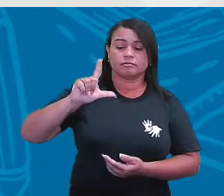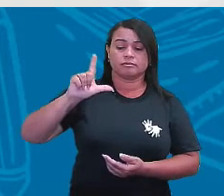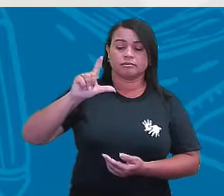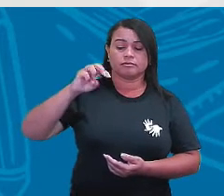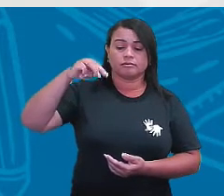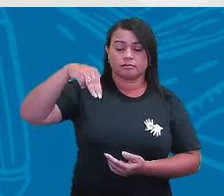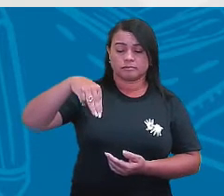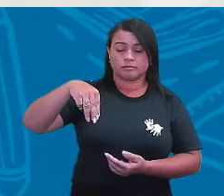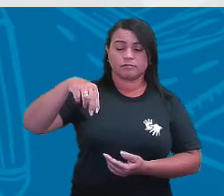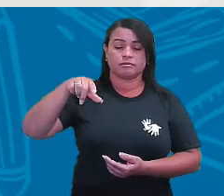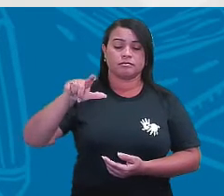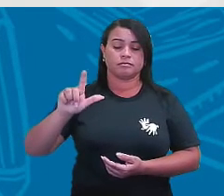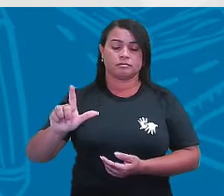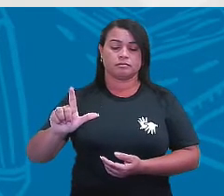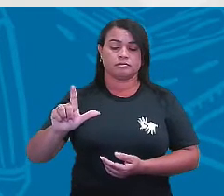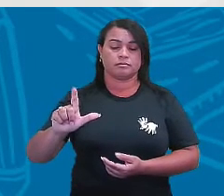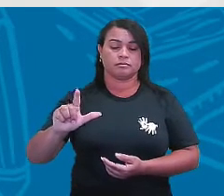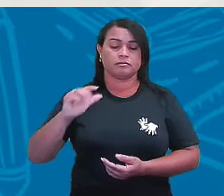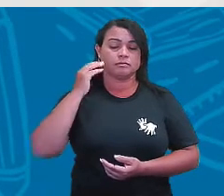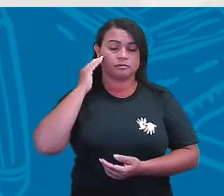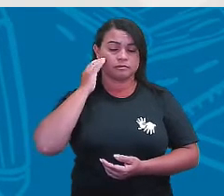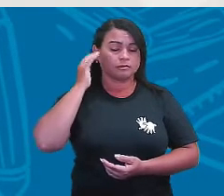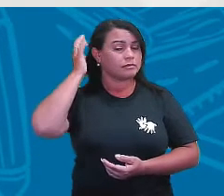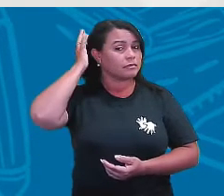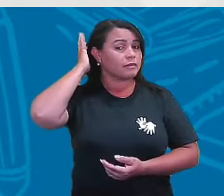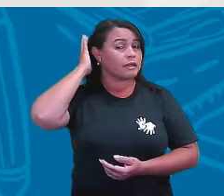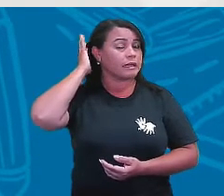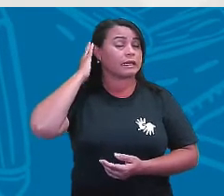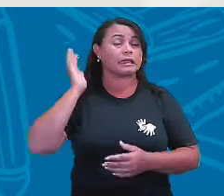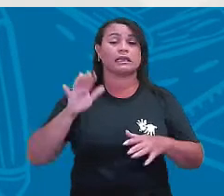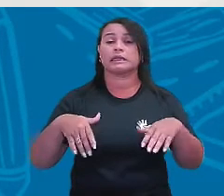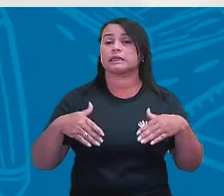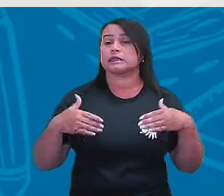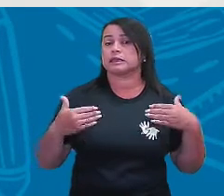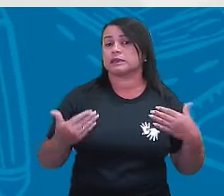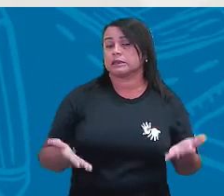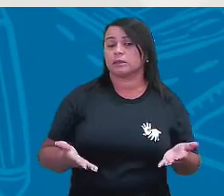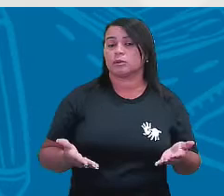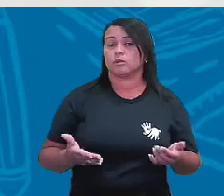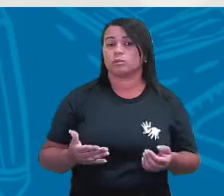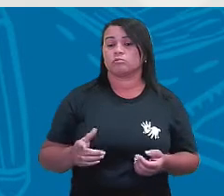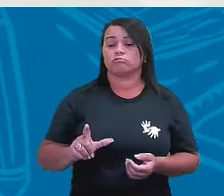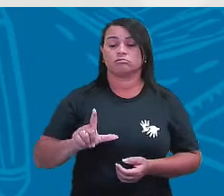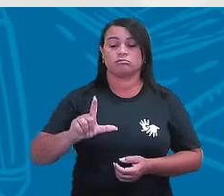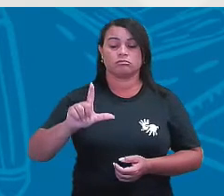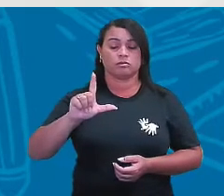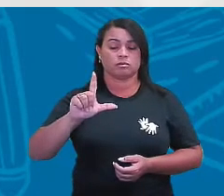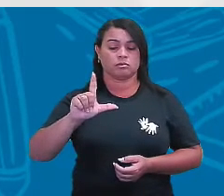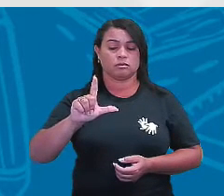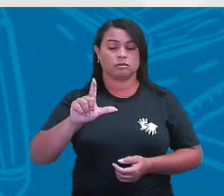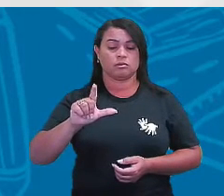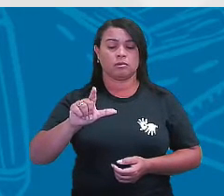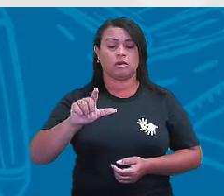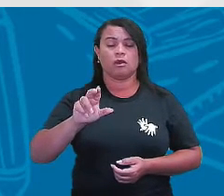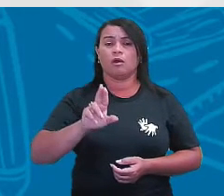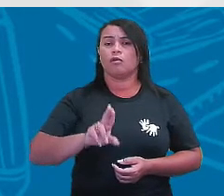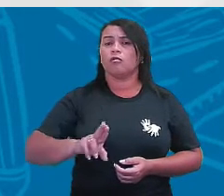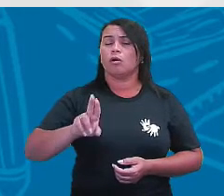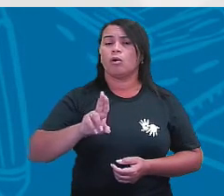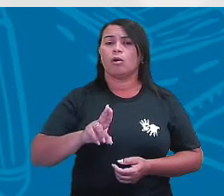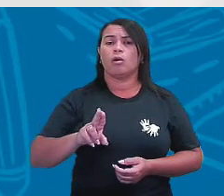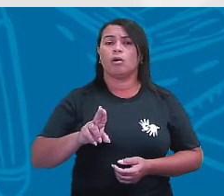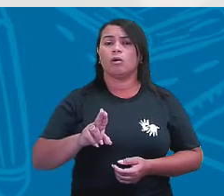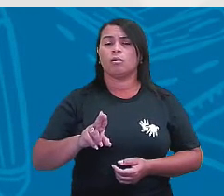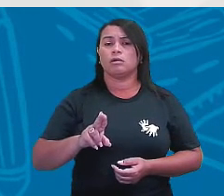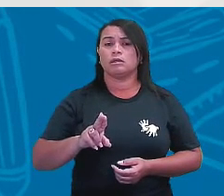e o mililitro, tá certo? E aí, o litro eu vou usar para recipientes ou para